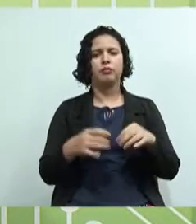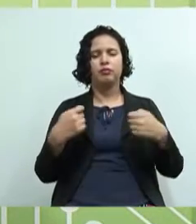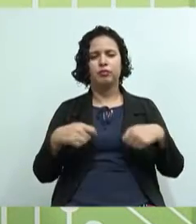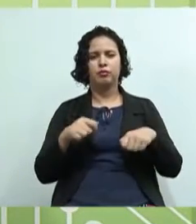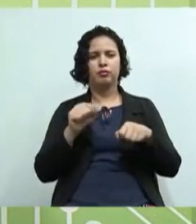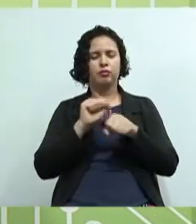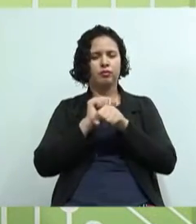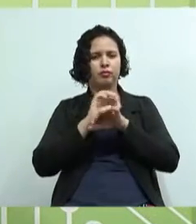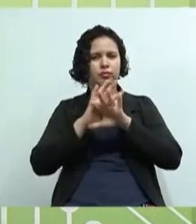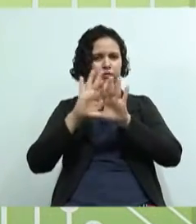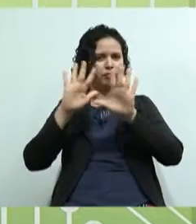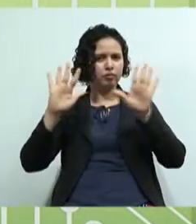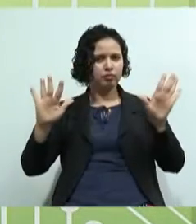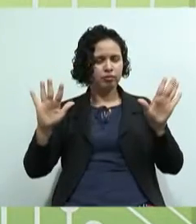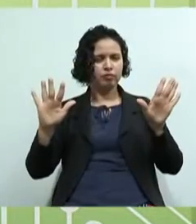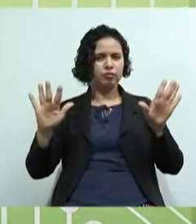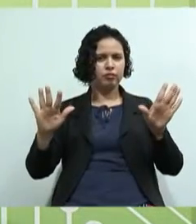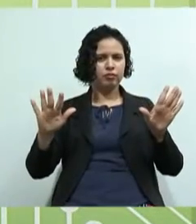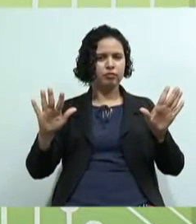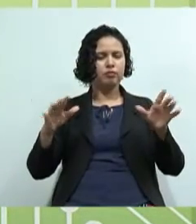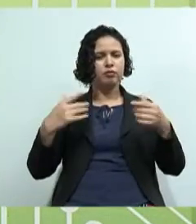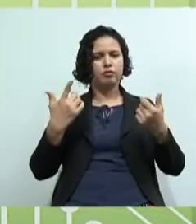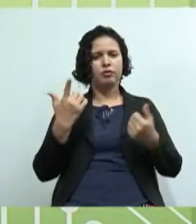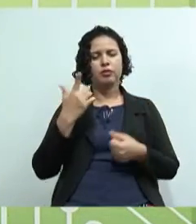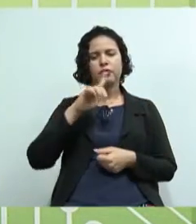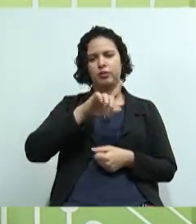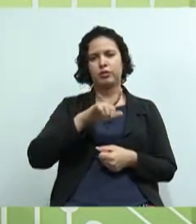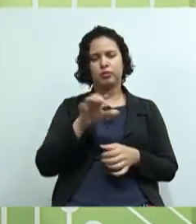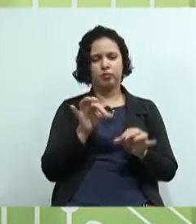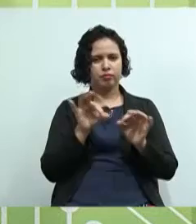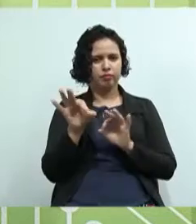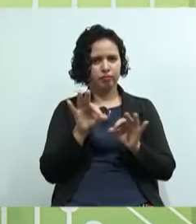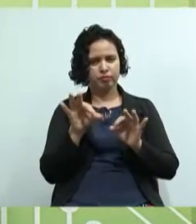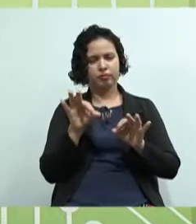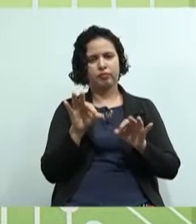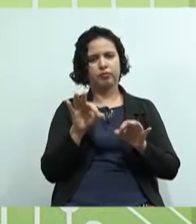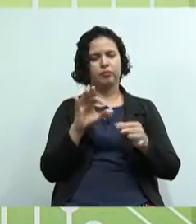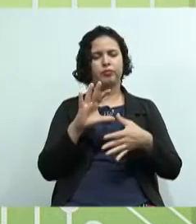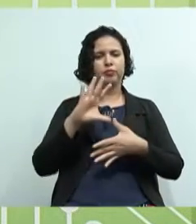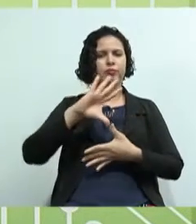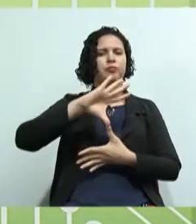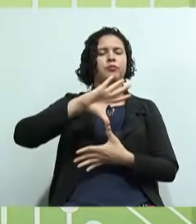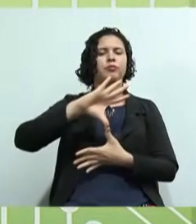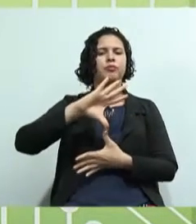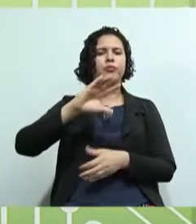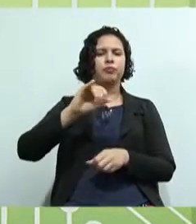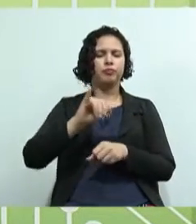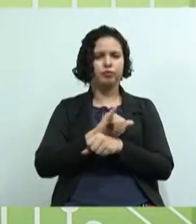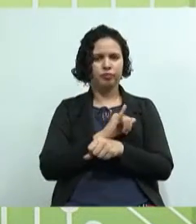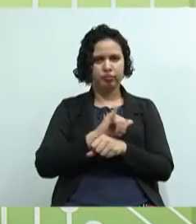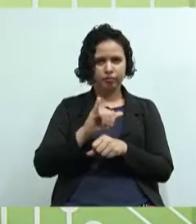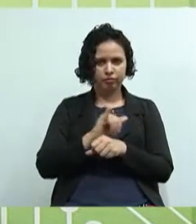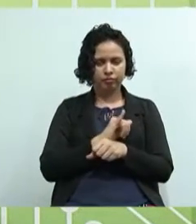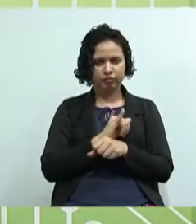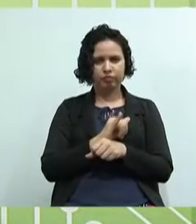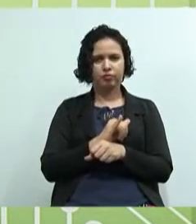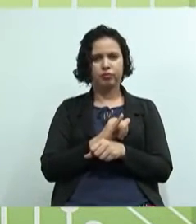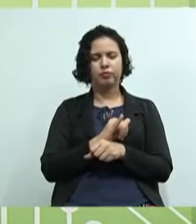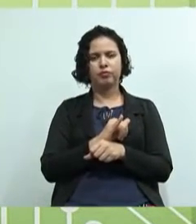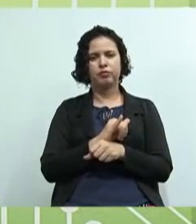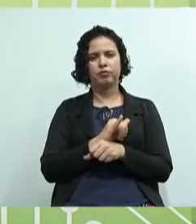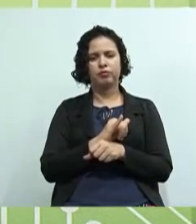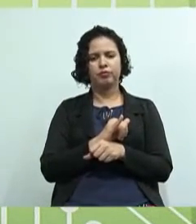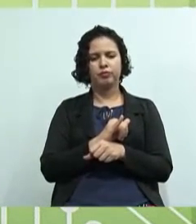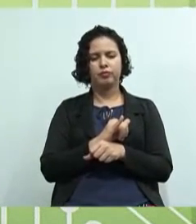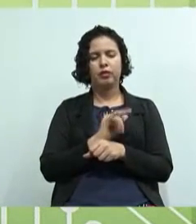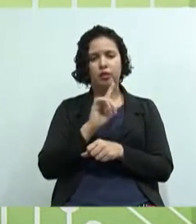muito bem internalizado para você poder montar o planejamento estratégico, que é inclusive a nossa atividade de percurso, tá? aliás,